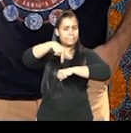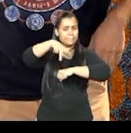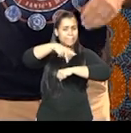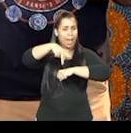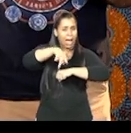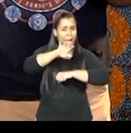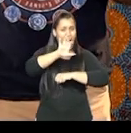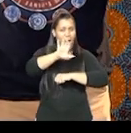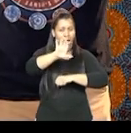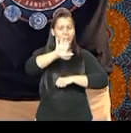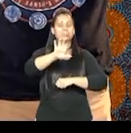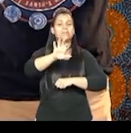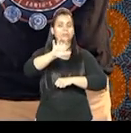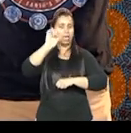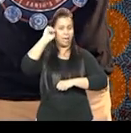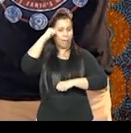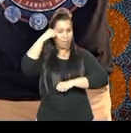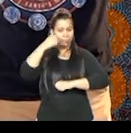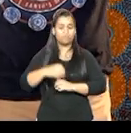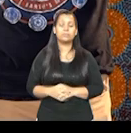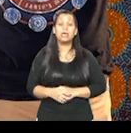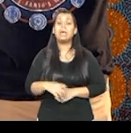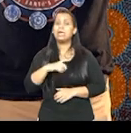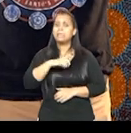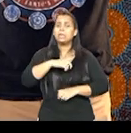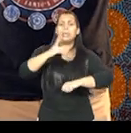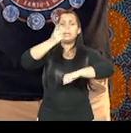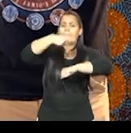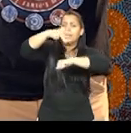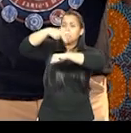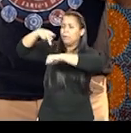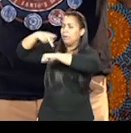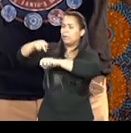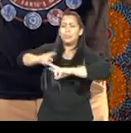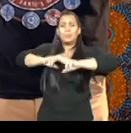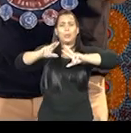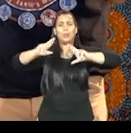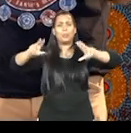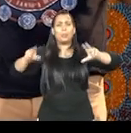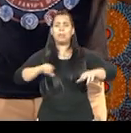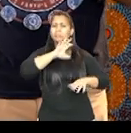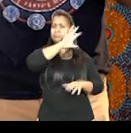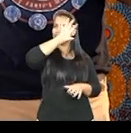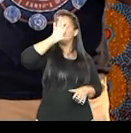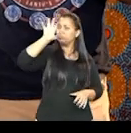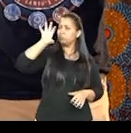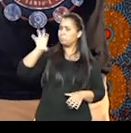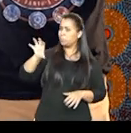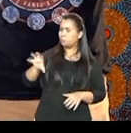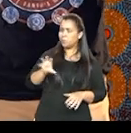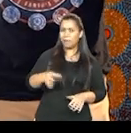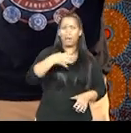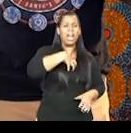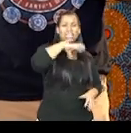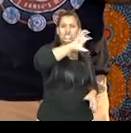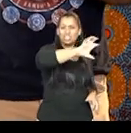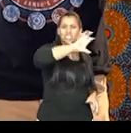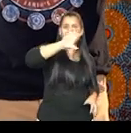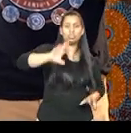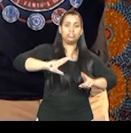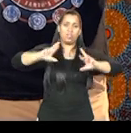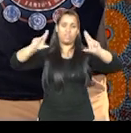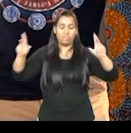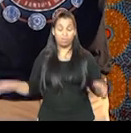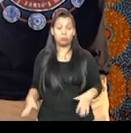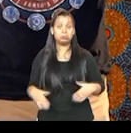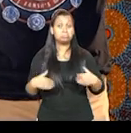um continente que apresenta diversos países e cada país apresenta várias etnias. Então vamos pensar,